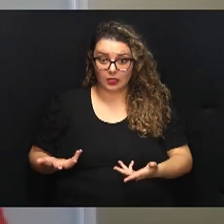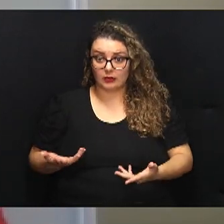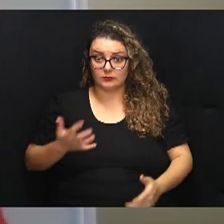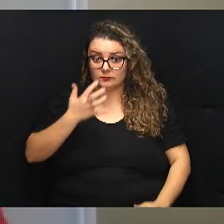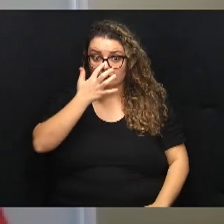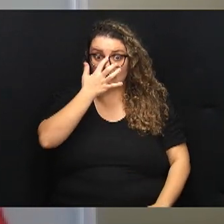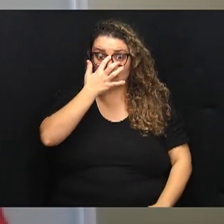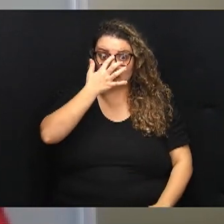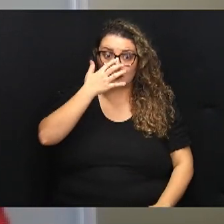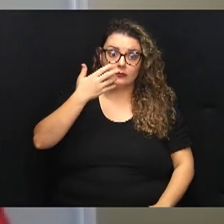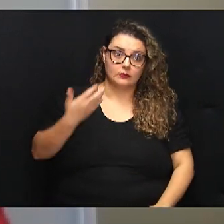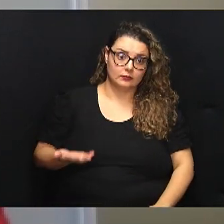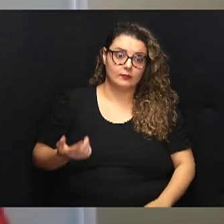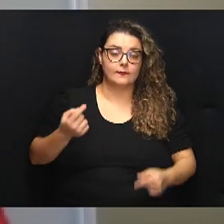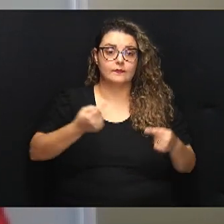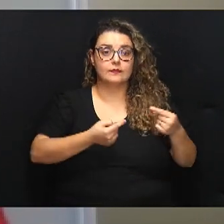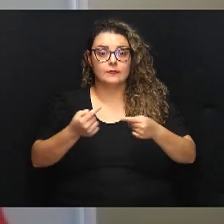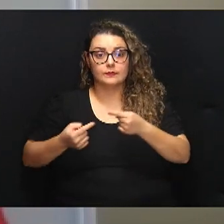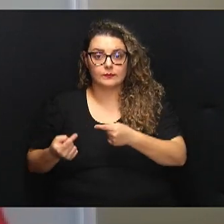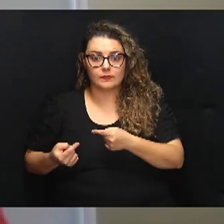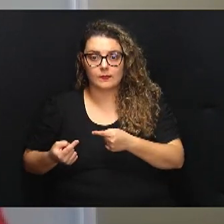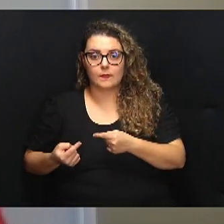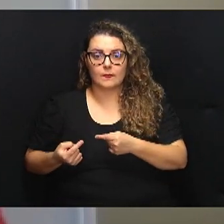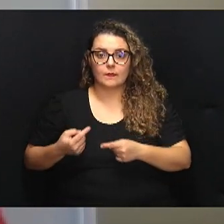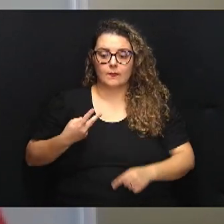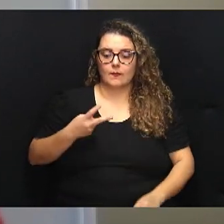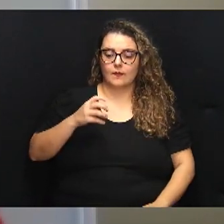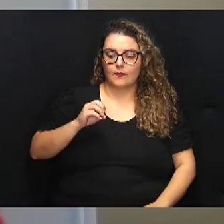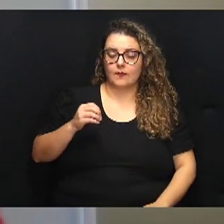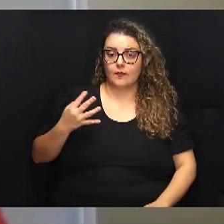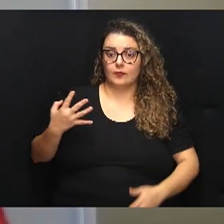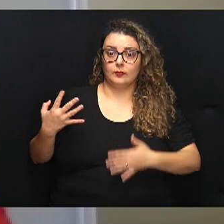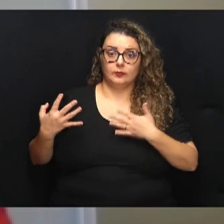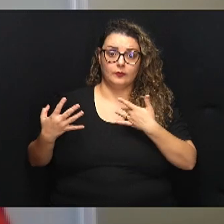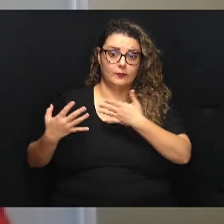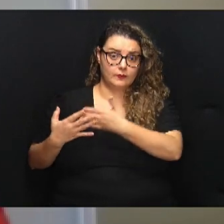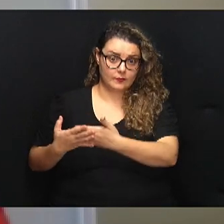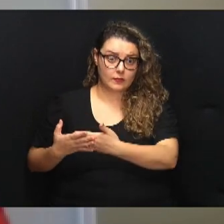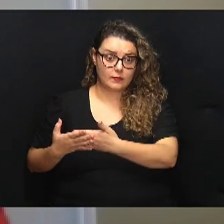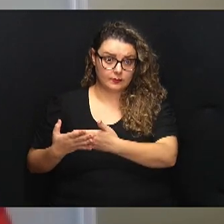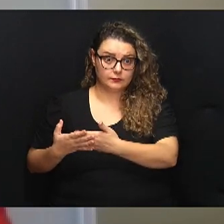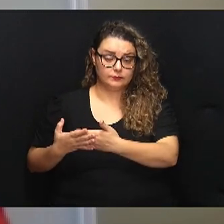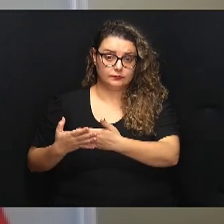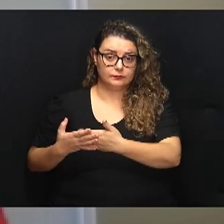vem se discutindo desde 2004, quando foi